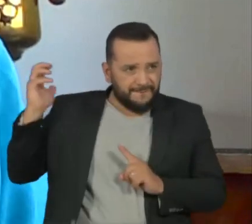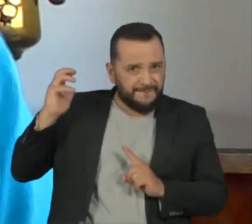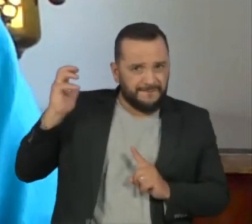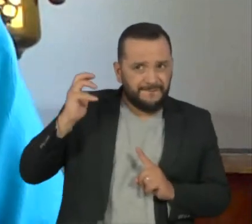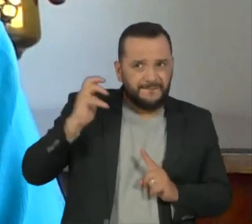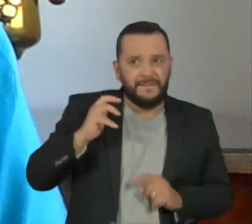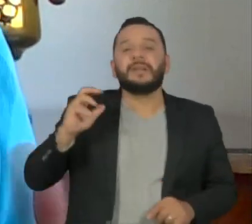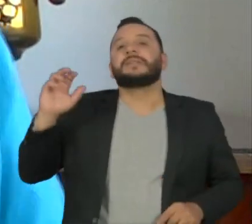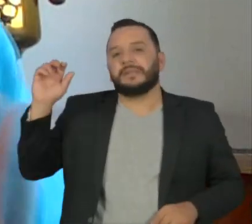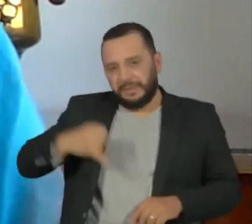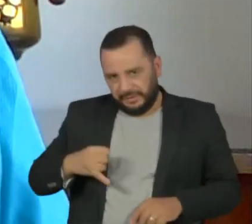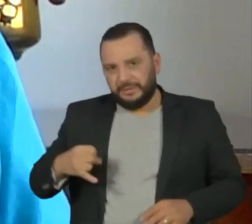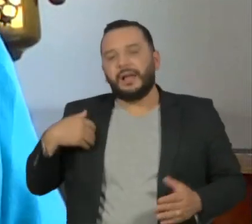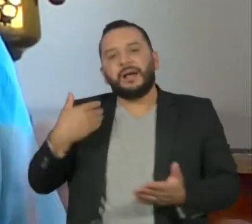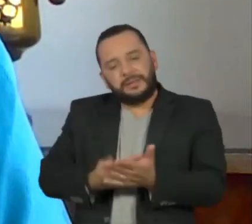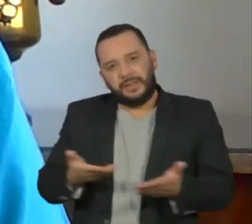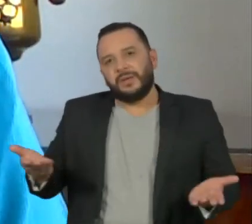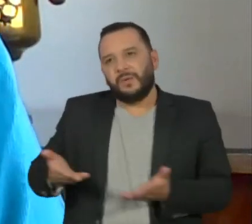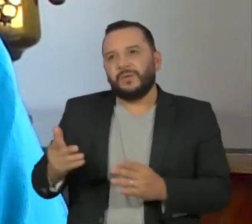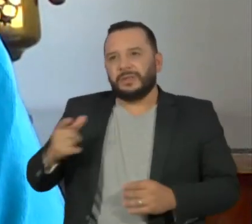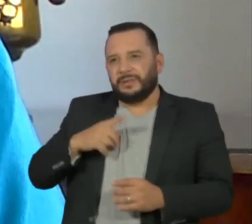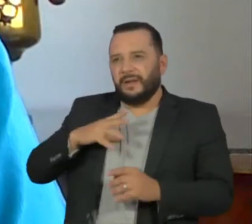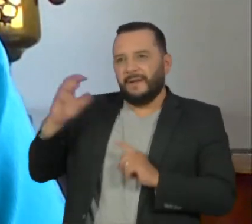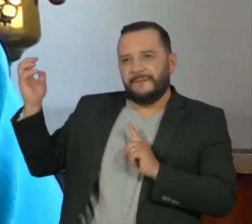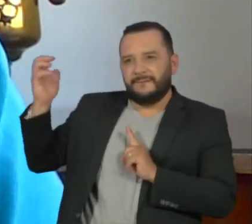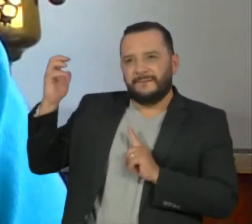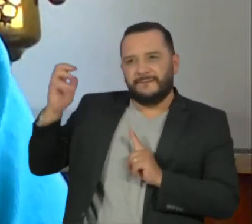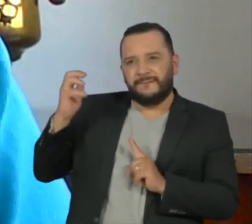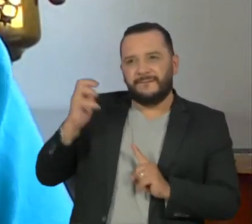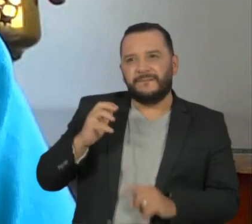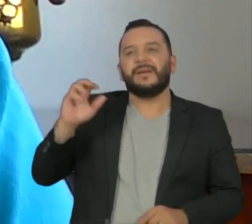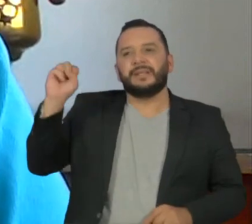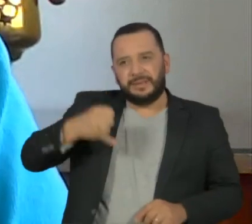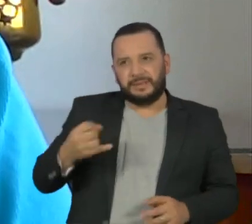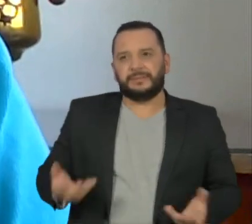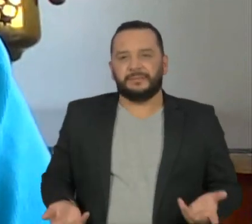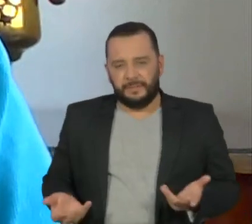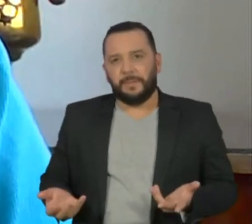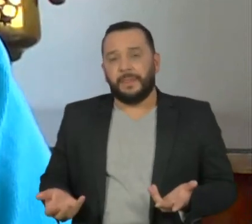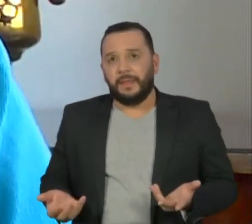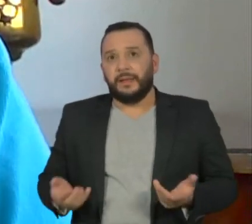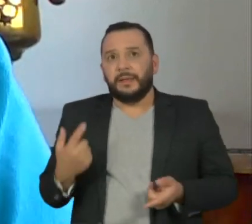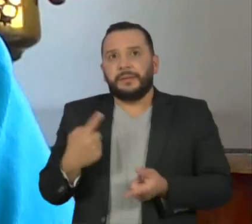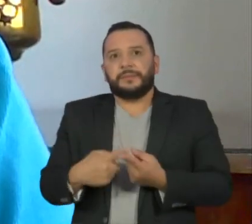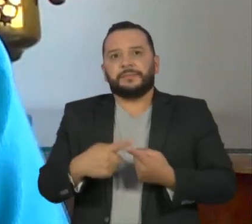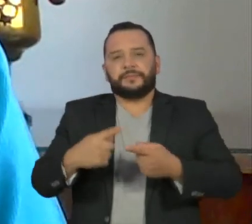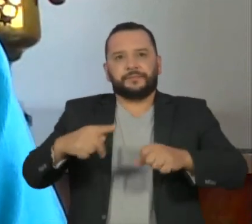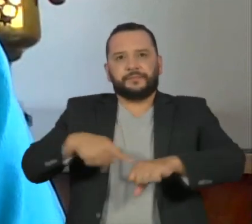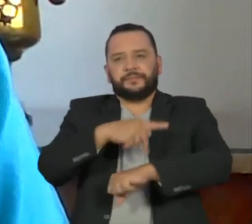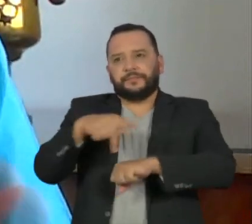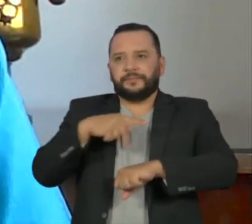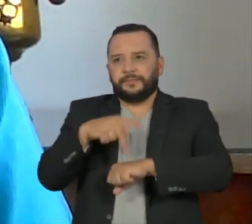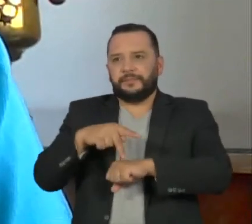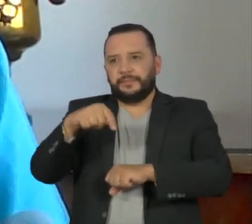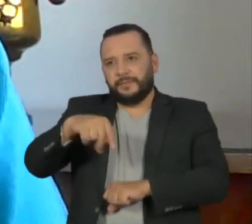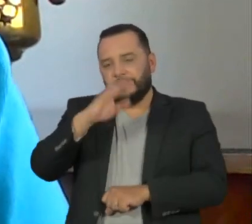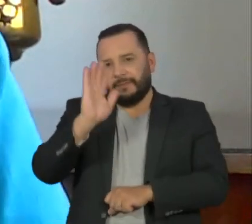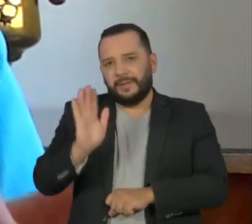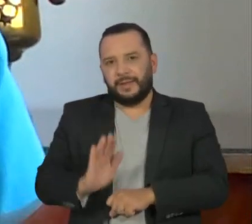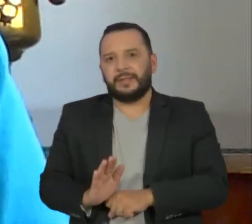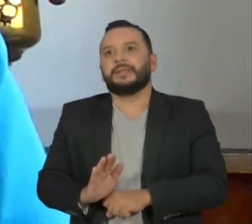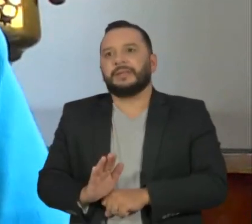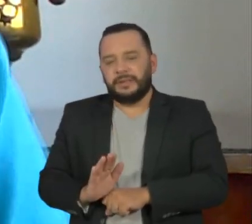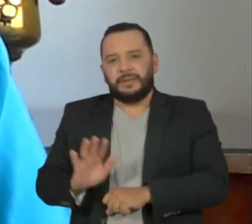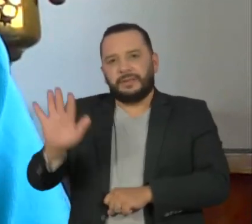Veja, e como carrega, o fato de a nação, ou melhor, do Estado